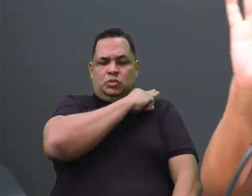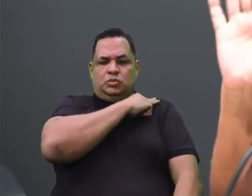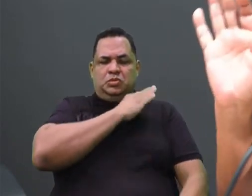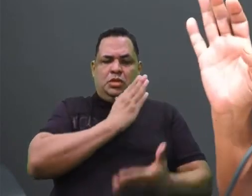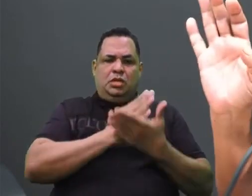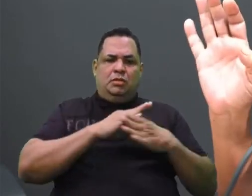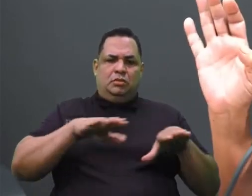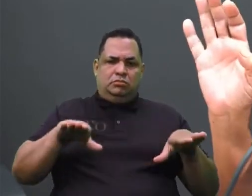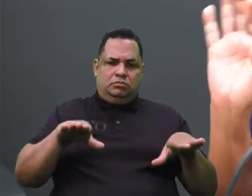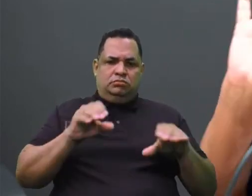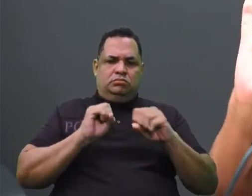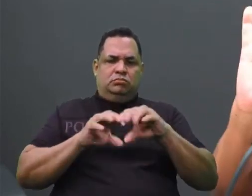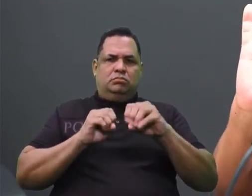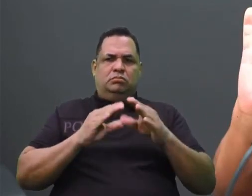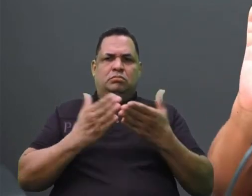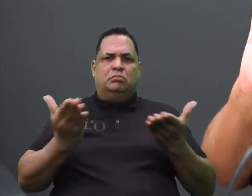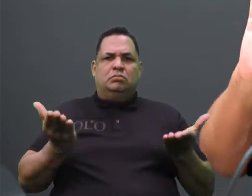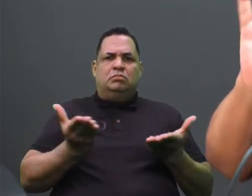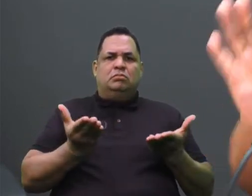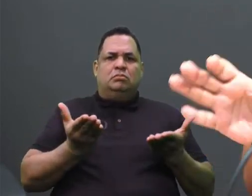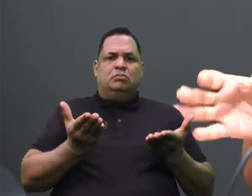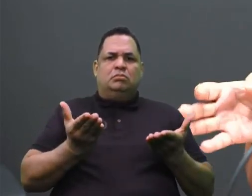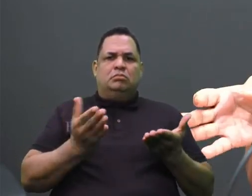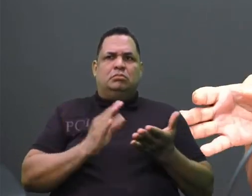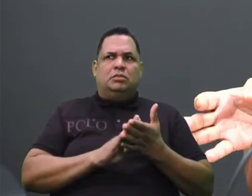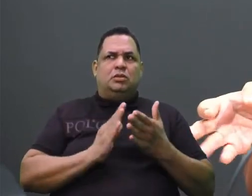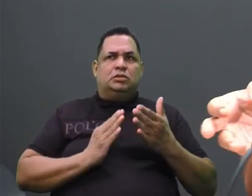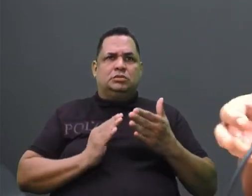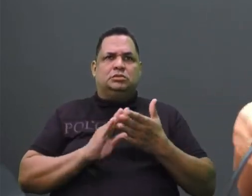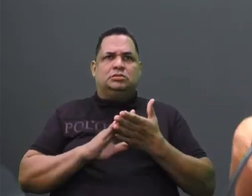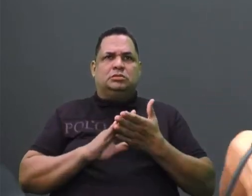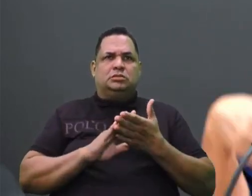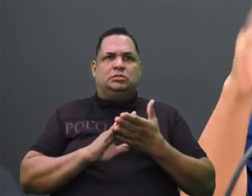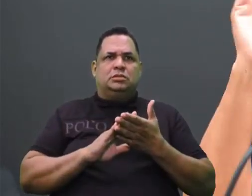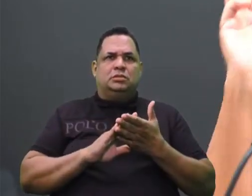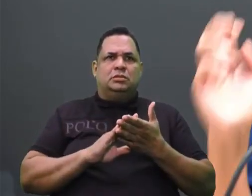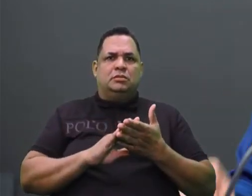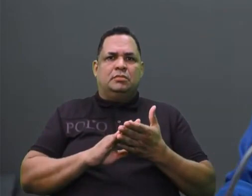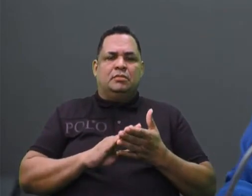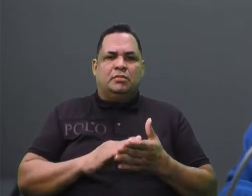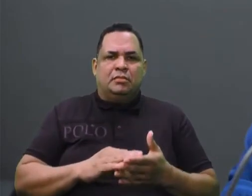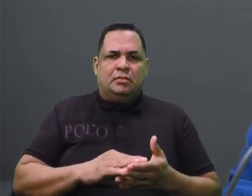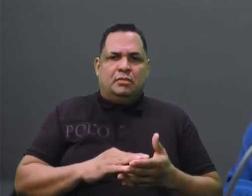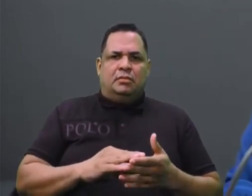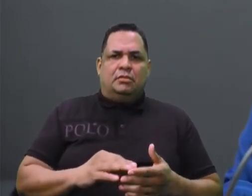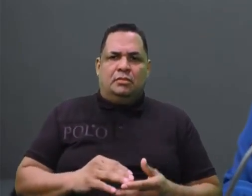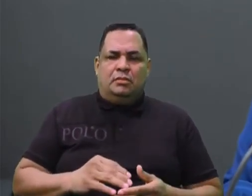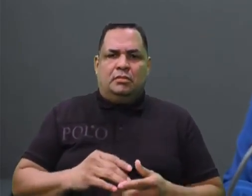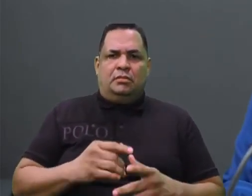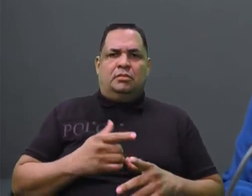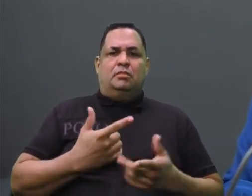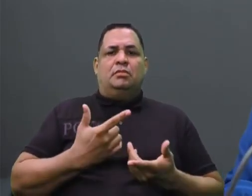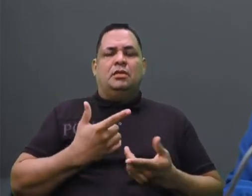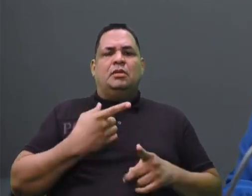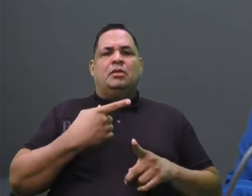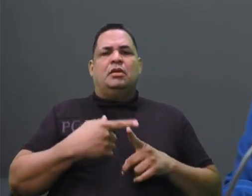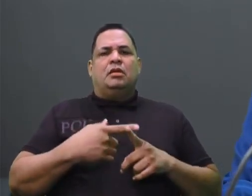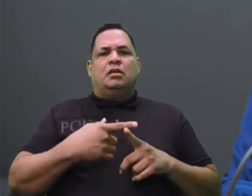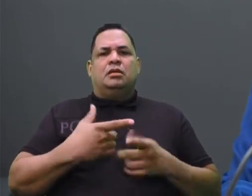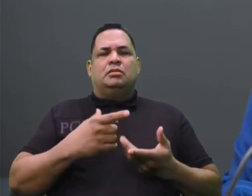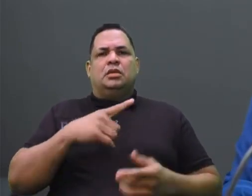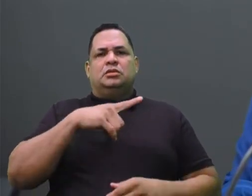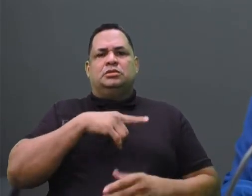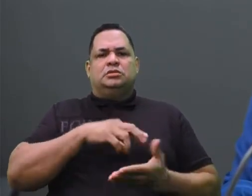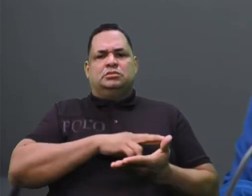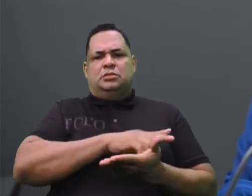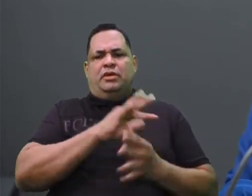terminou o ensino médio, então tem que ir para São Paulo, né? Então fui para São Paulo porque tinha já minhas primas, meu